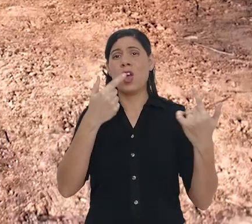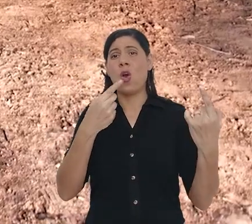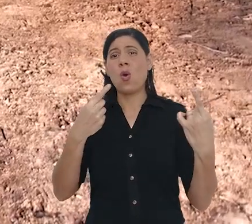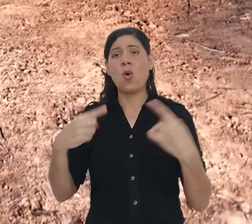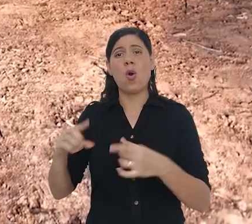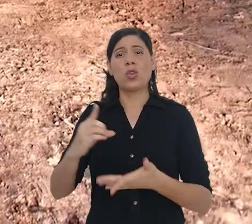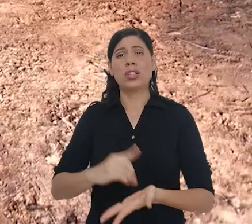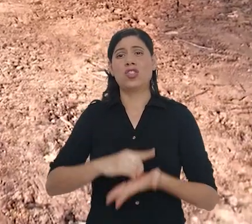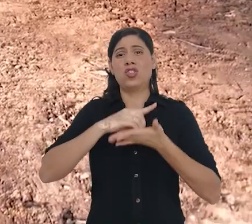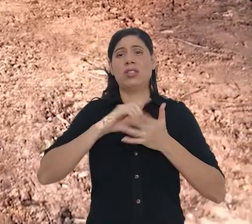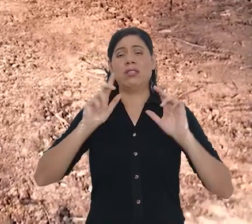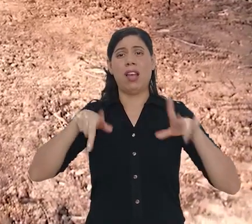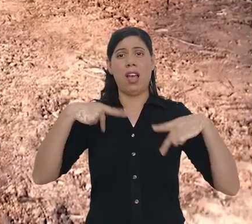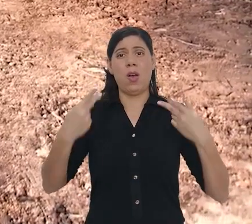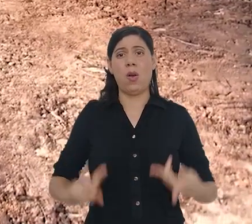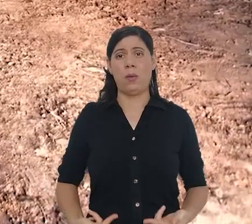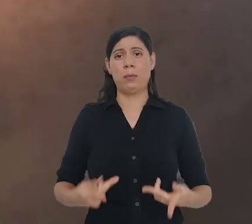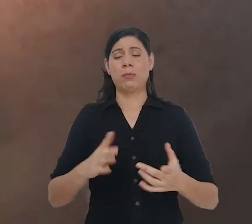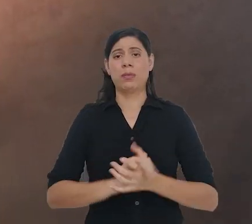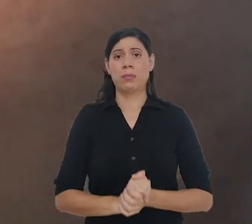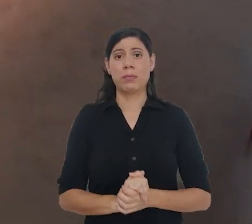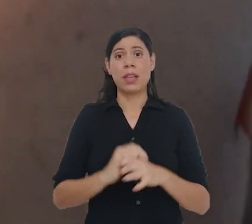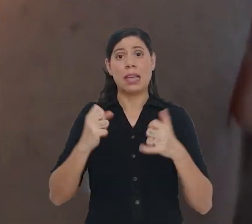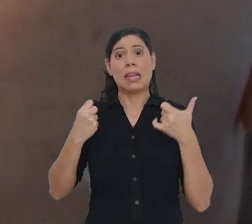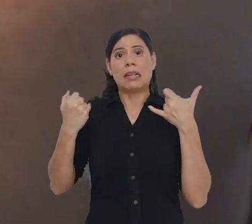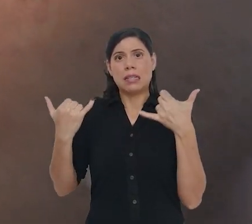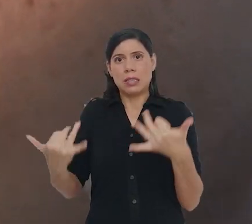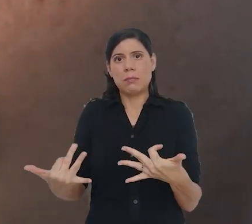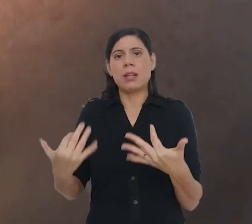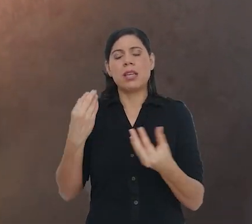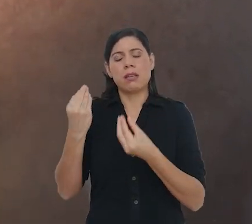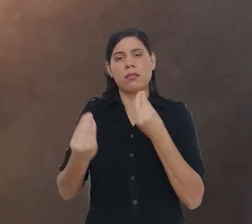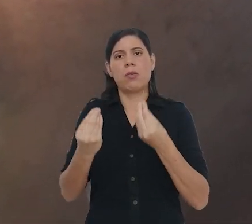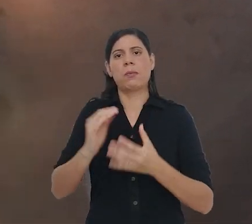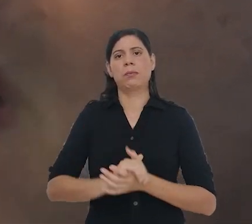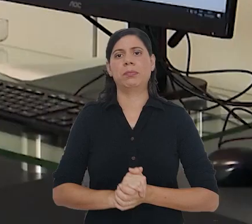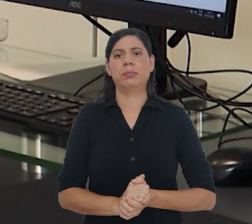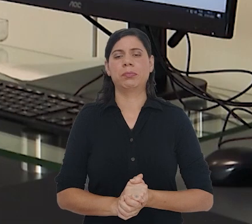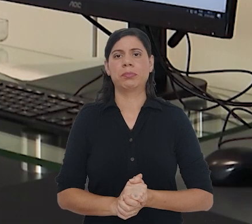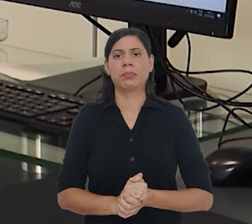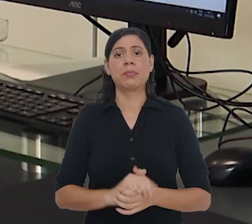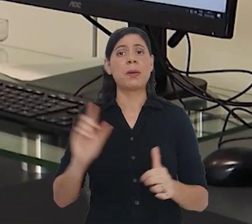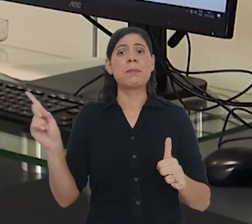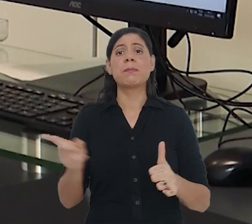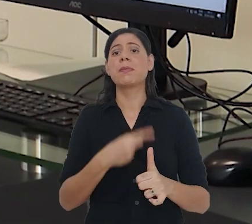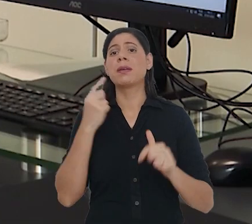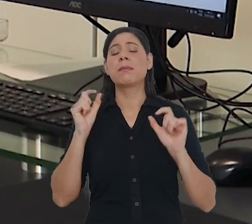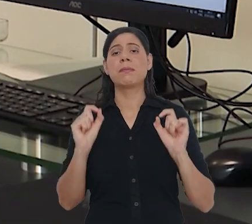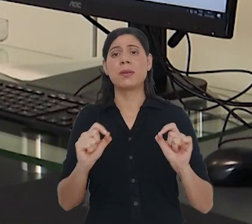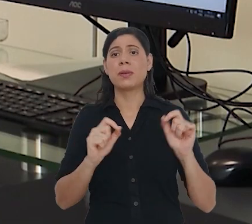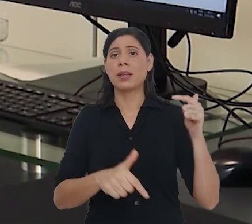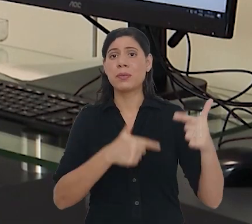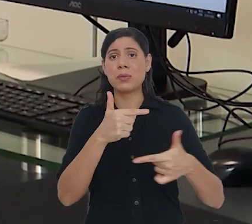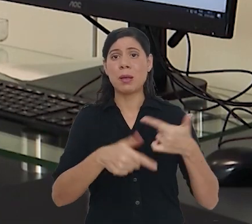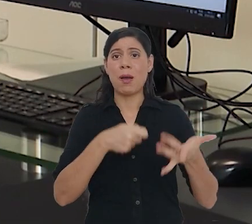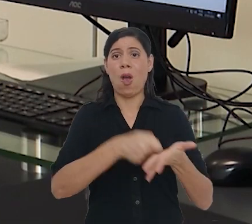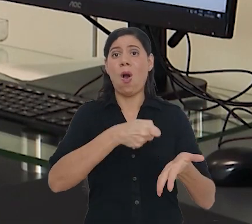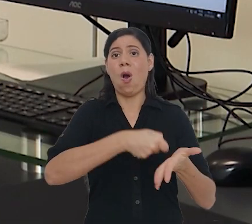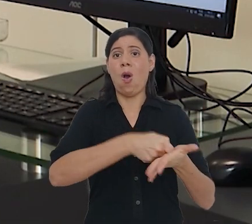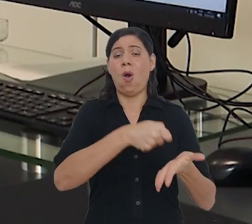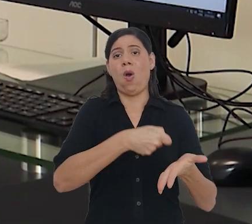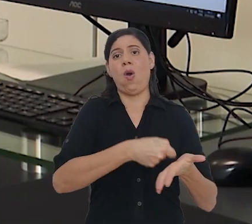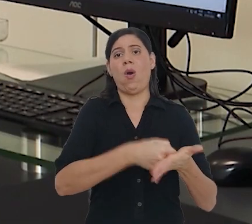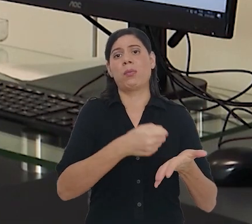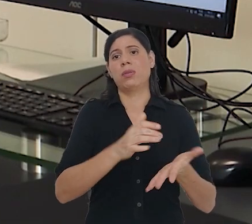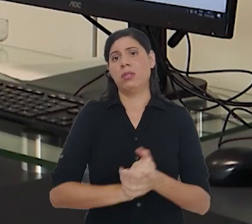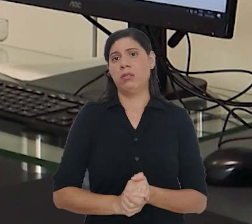de ofensa à dignidade do trabalhador. Ele detalha algumas dessas condições. A primeira delas é o trabalho forçado,